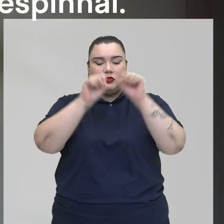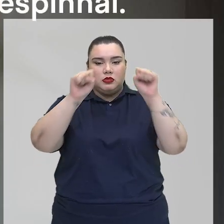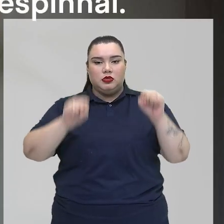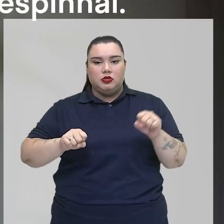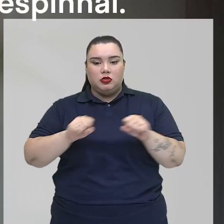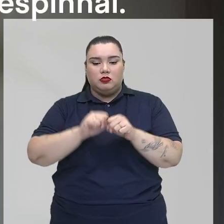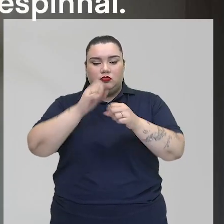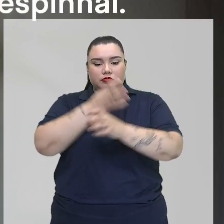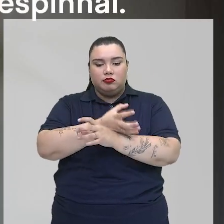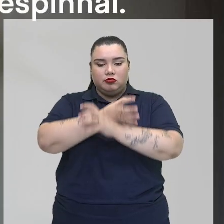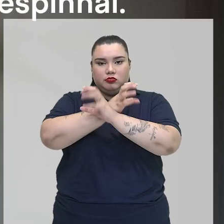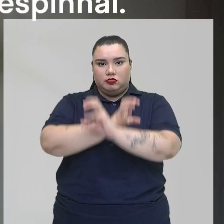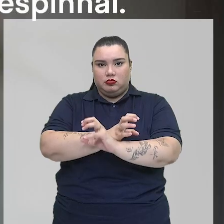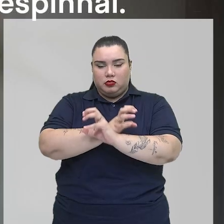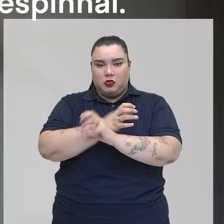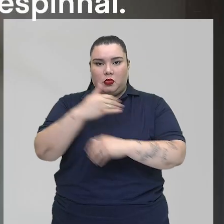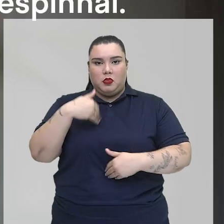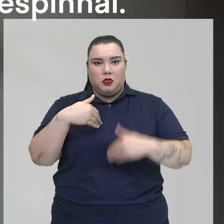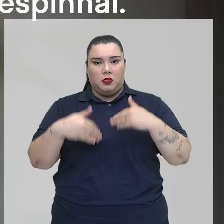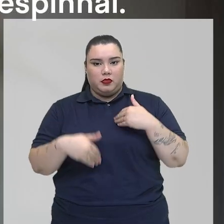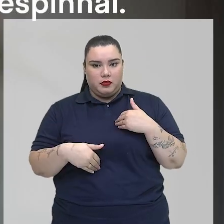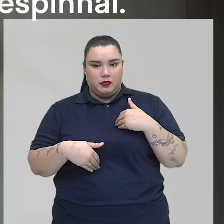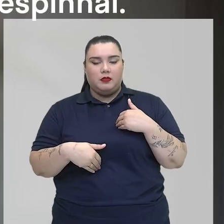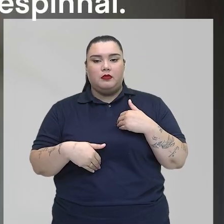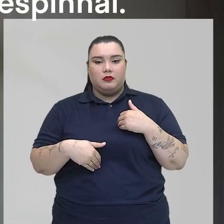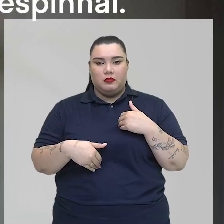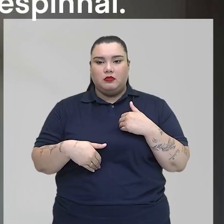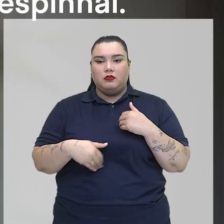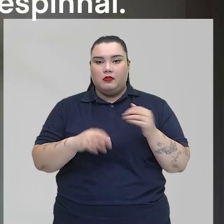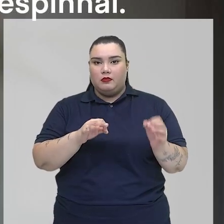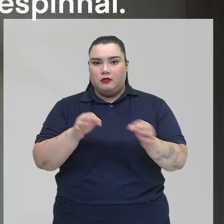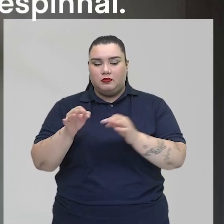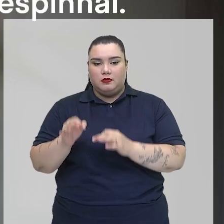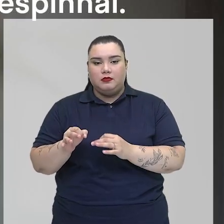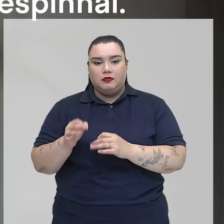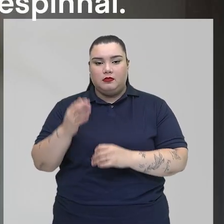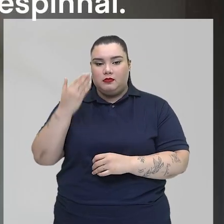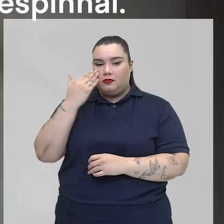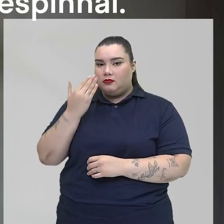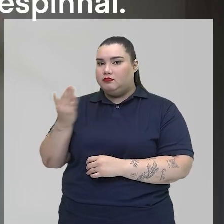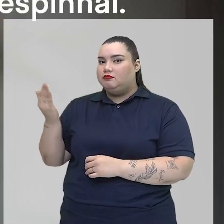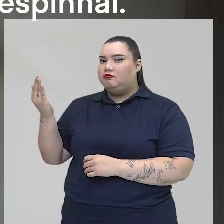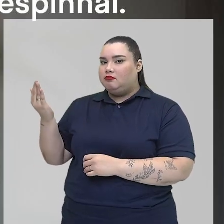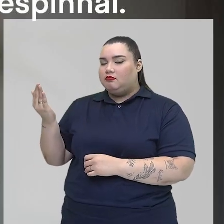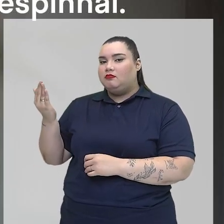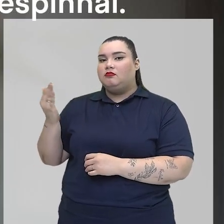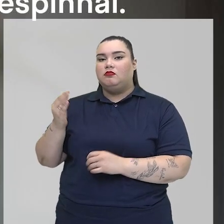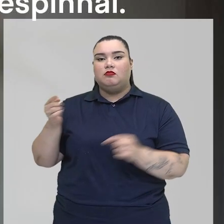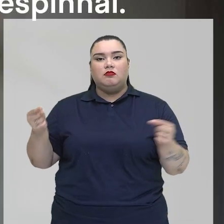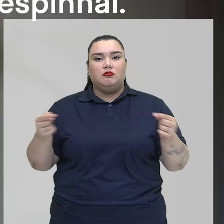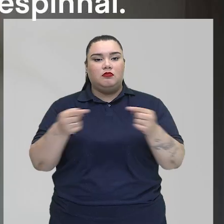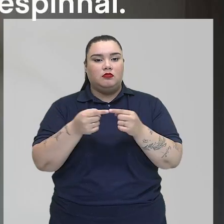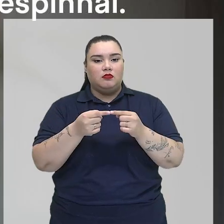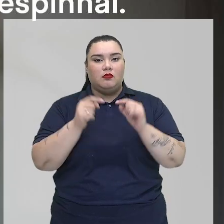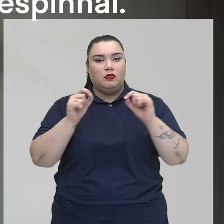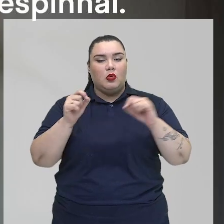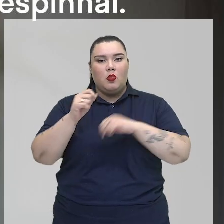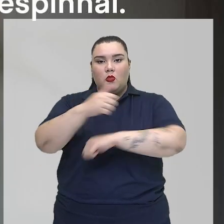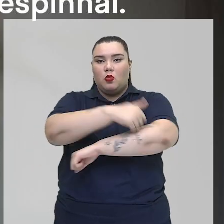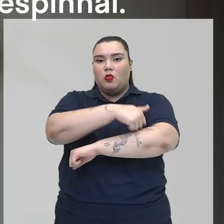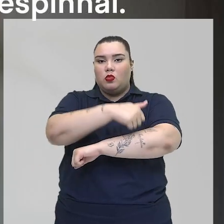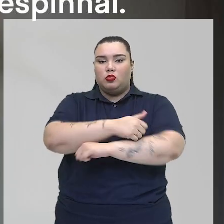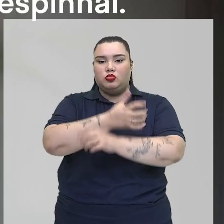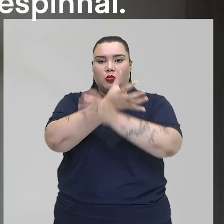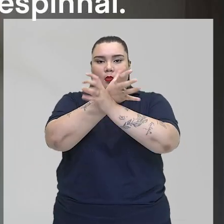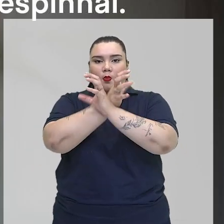sistema esquelético. Então, vocês já observem que essa estrutura que está aparecendo para vocês aí, se trata de um